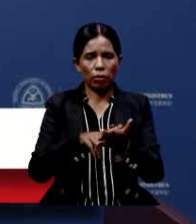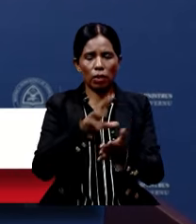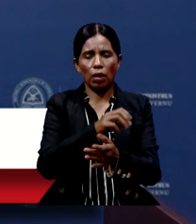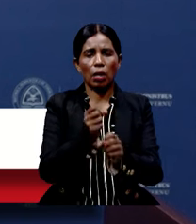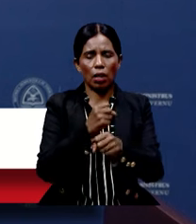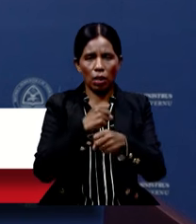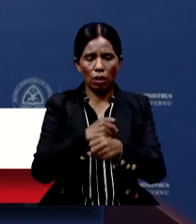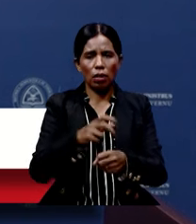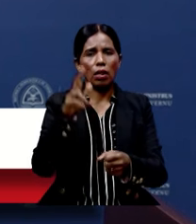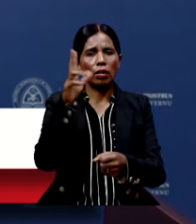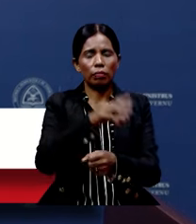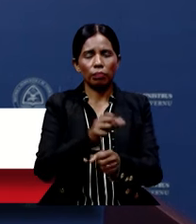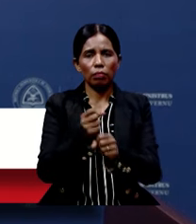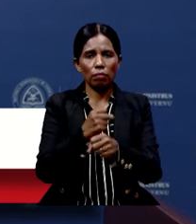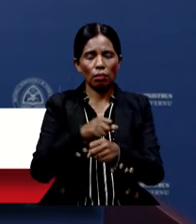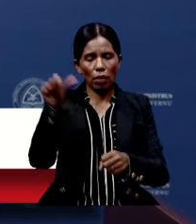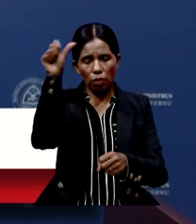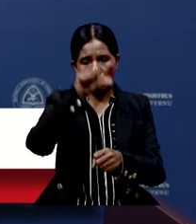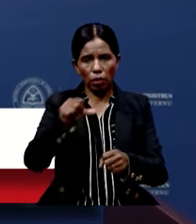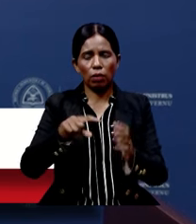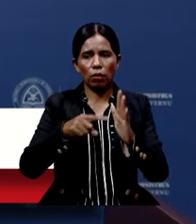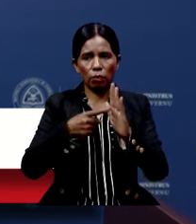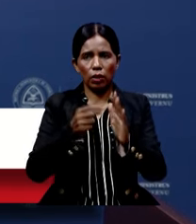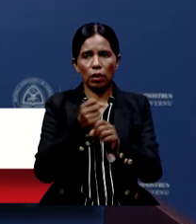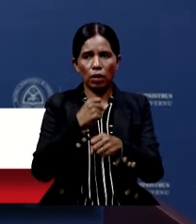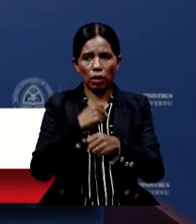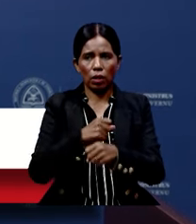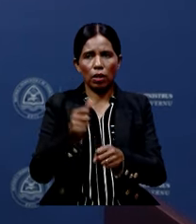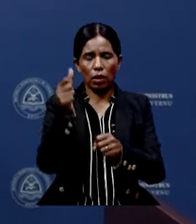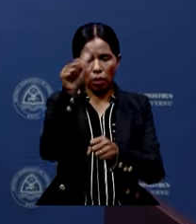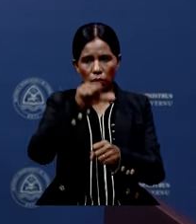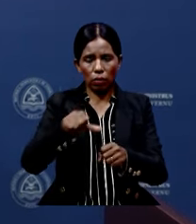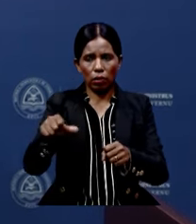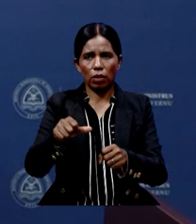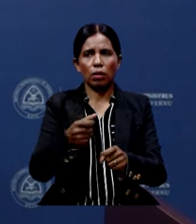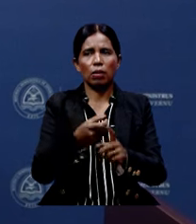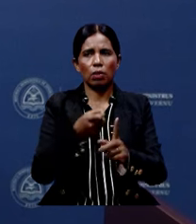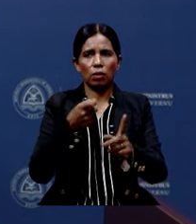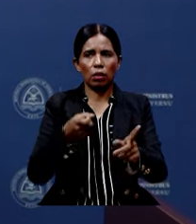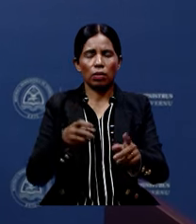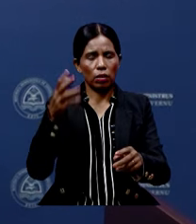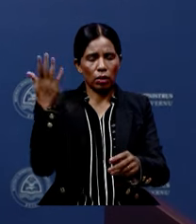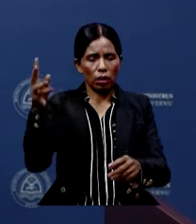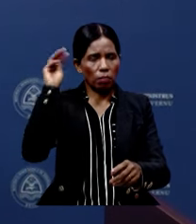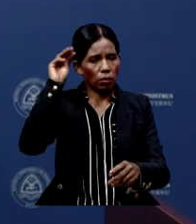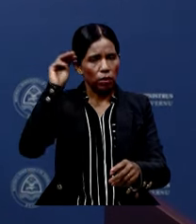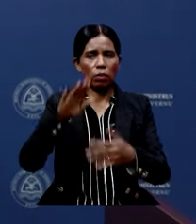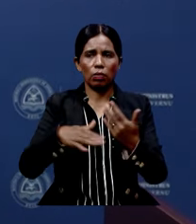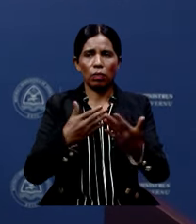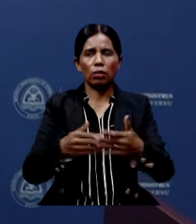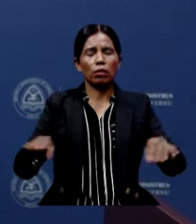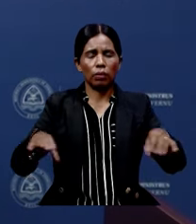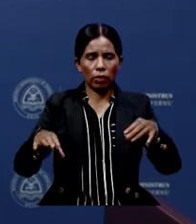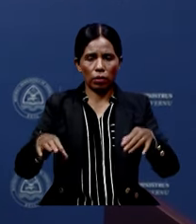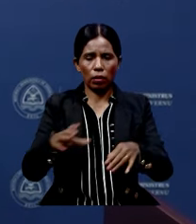IDA. Atu hahu halo auditorias internas. E a Ministério Sira, Serviços de